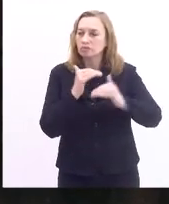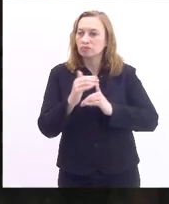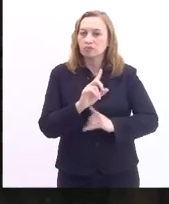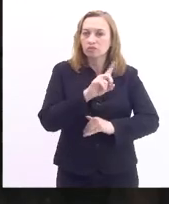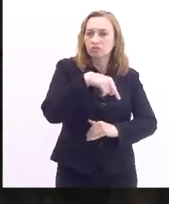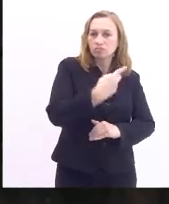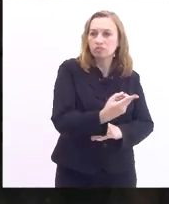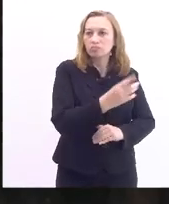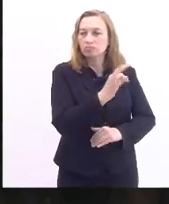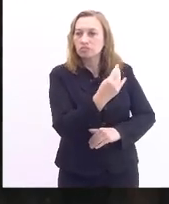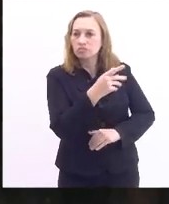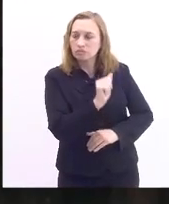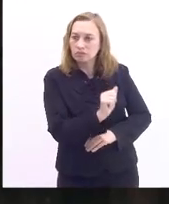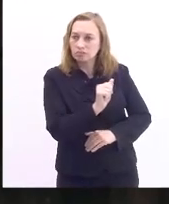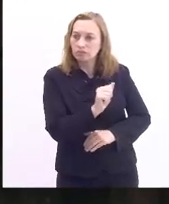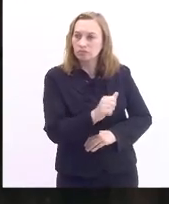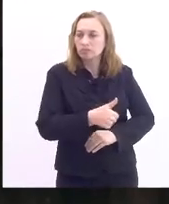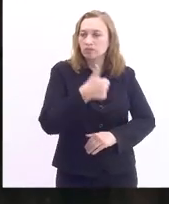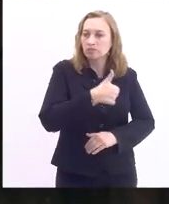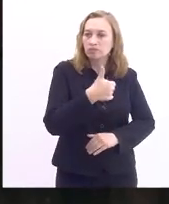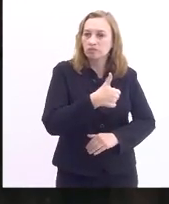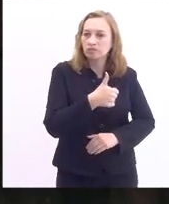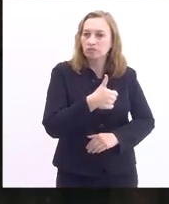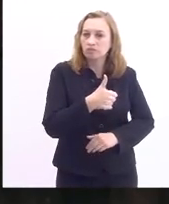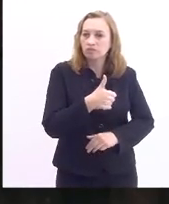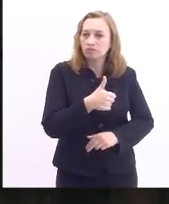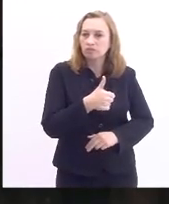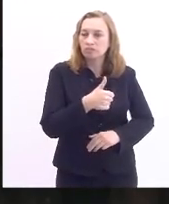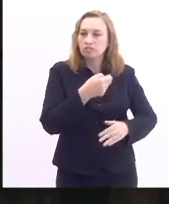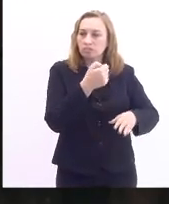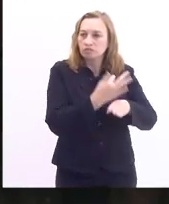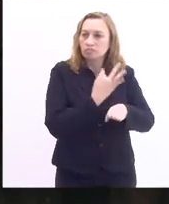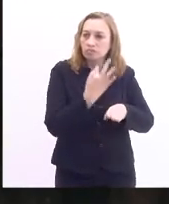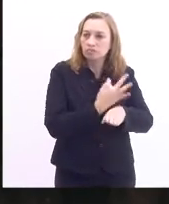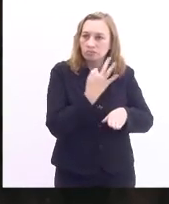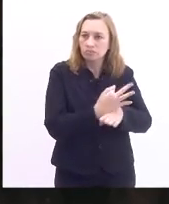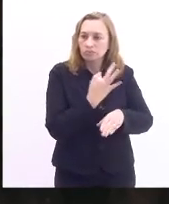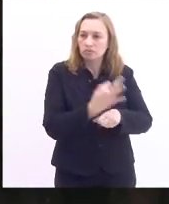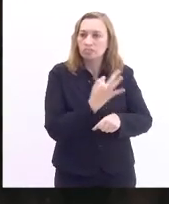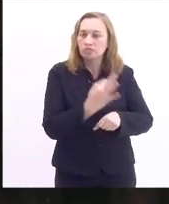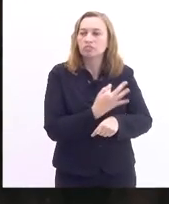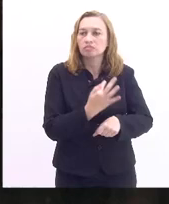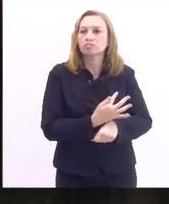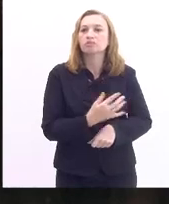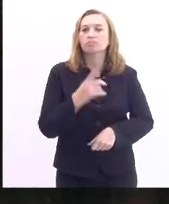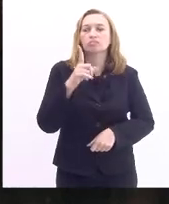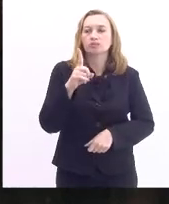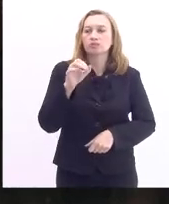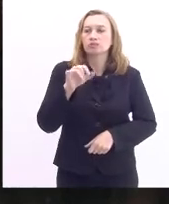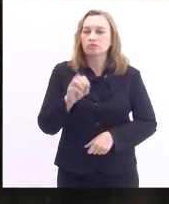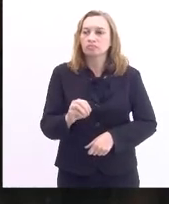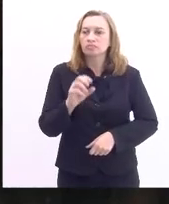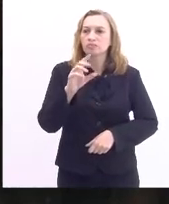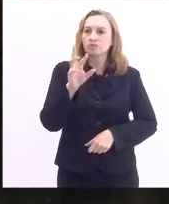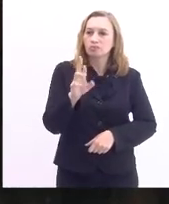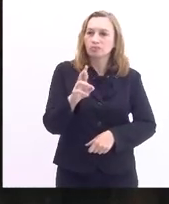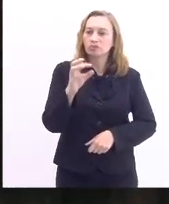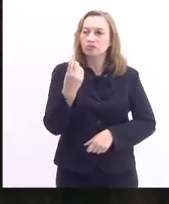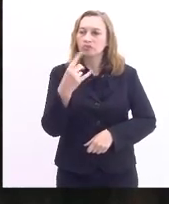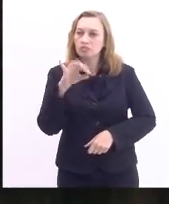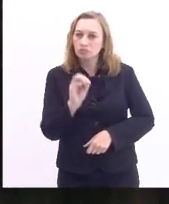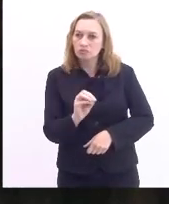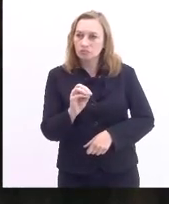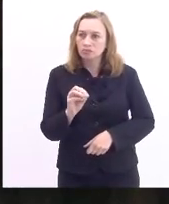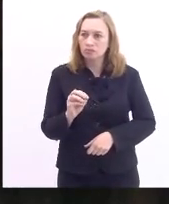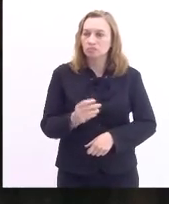criou depois da chapa 1 Foi por conta da Resistência tá o e tomar a gente tem tá o Rodrigo Rodrigues não tá